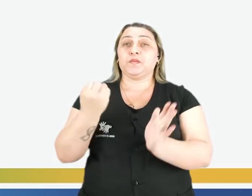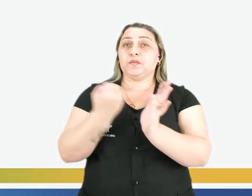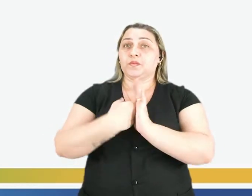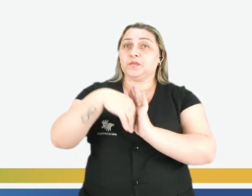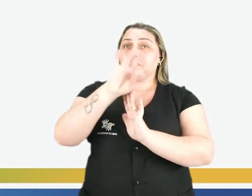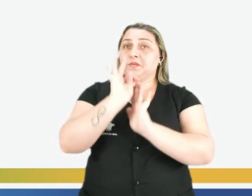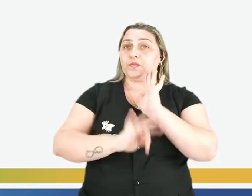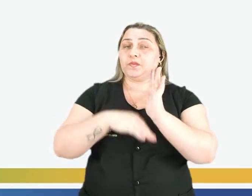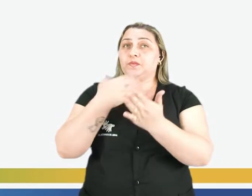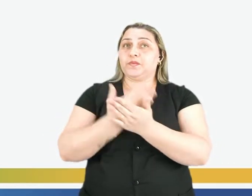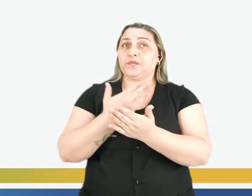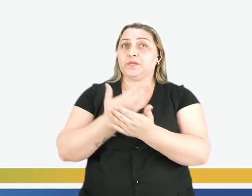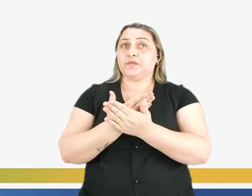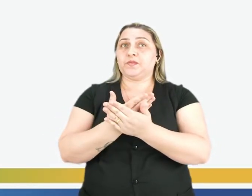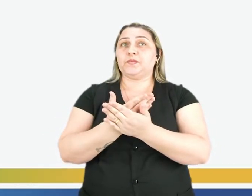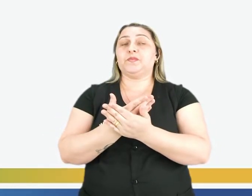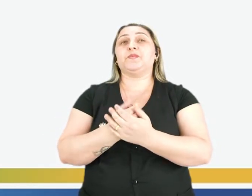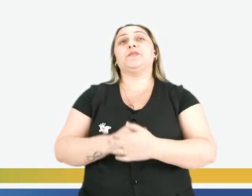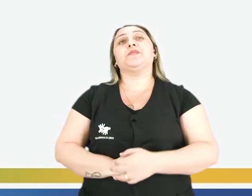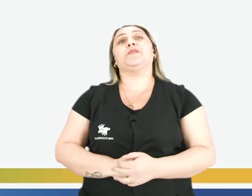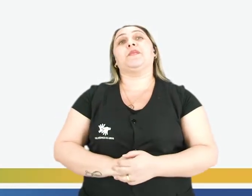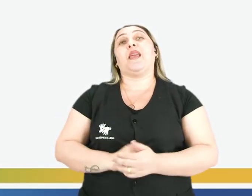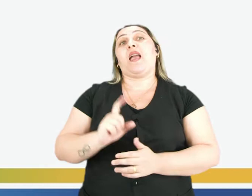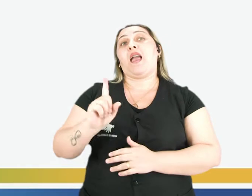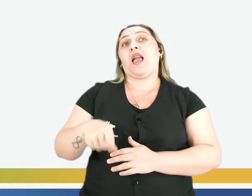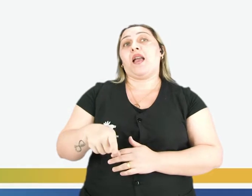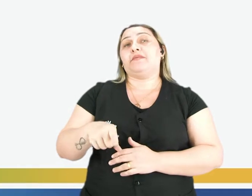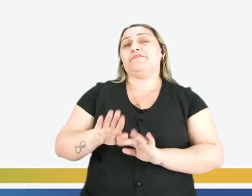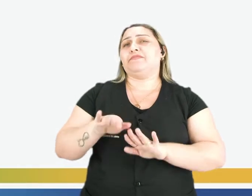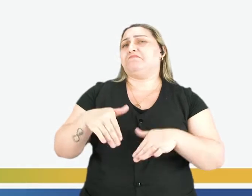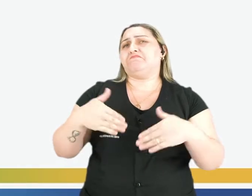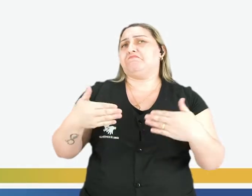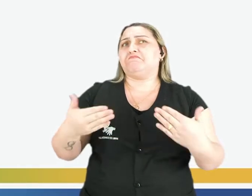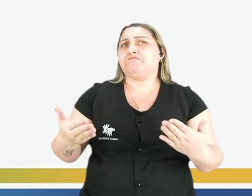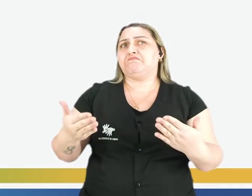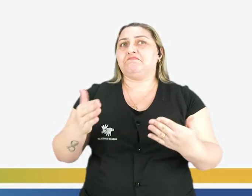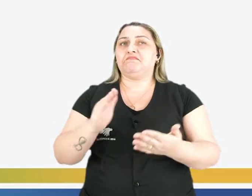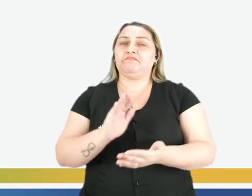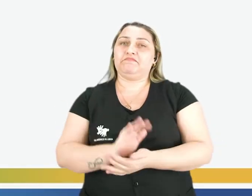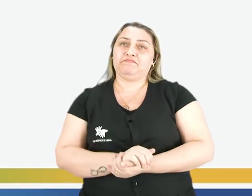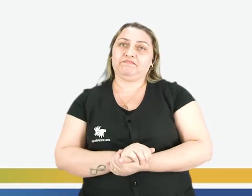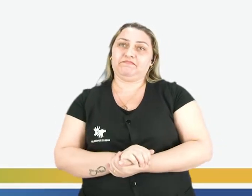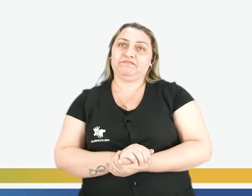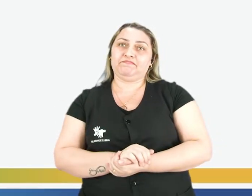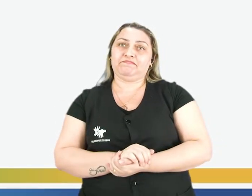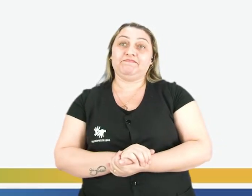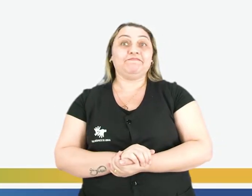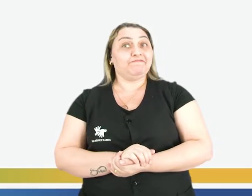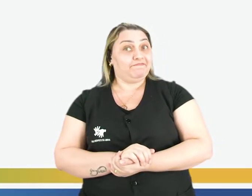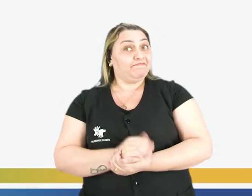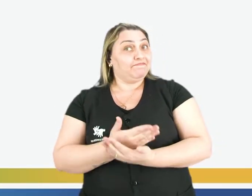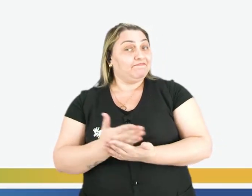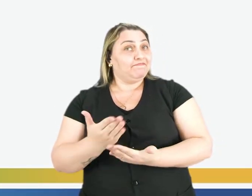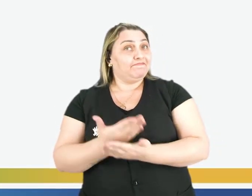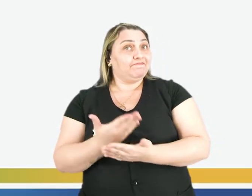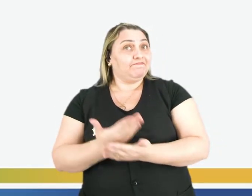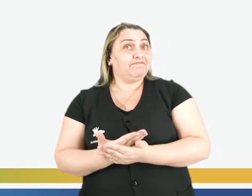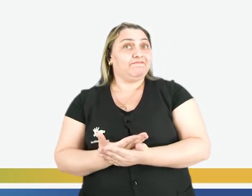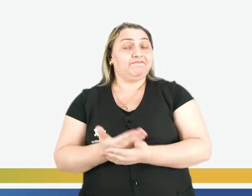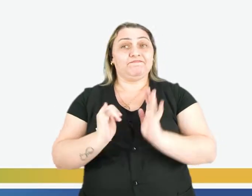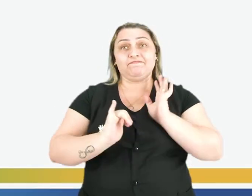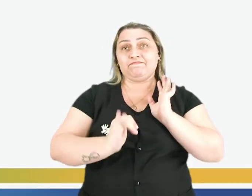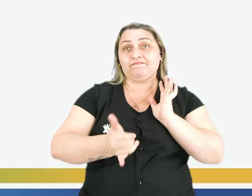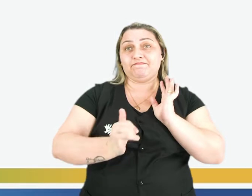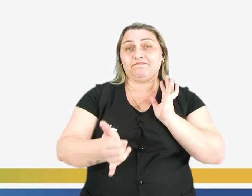O tipo de texto em estudo é... Qual o tipo de texto em estudo que nós estamos estudando desde o início da aula e falando dele? É